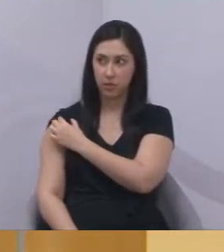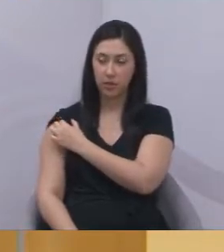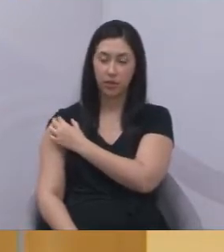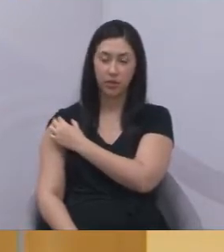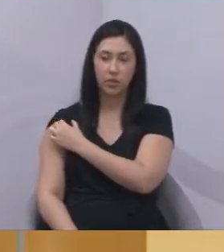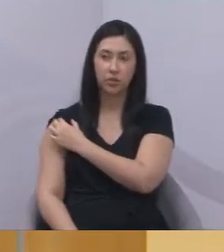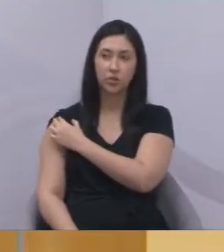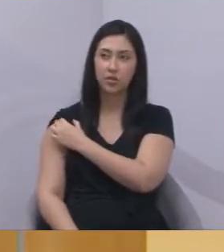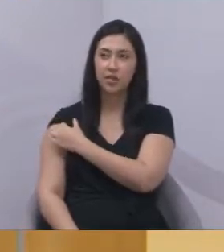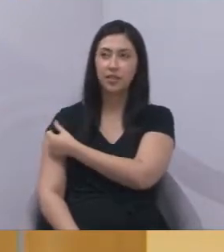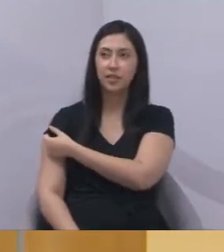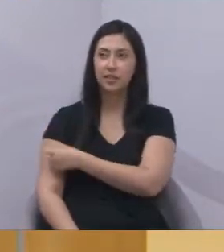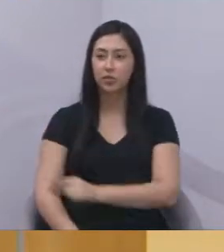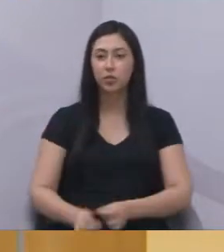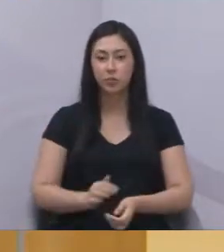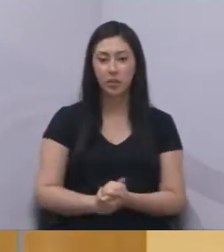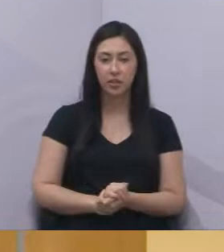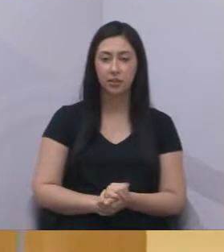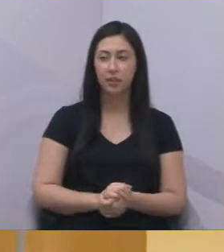Da